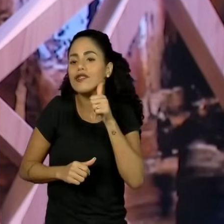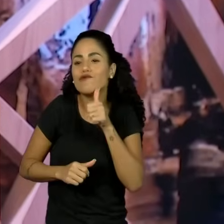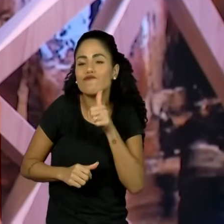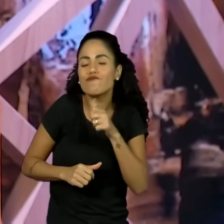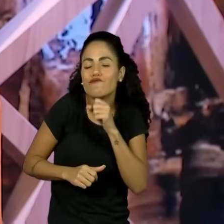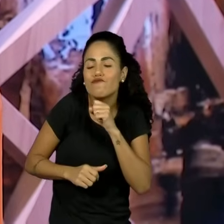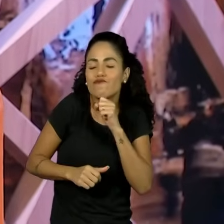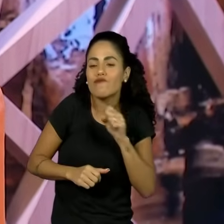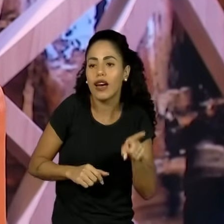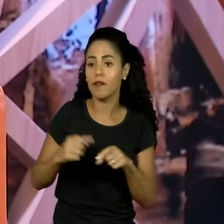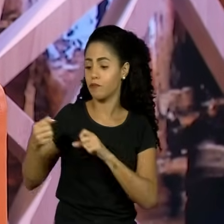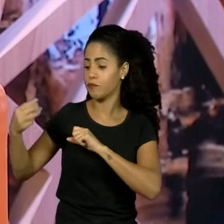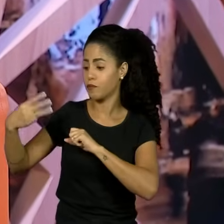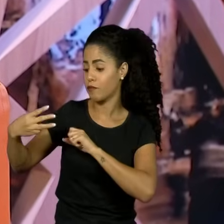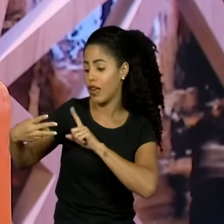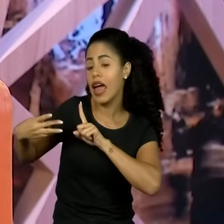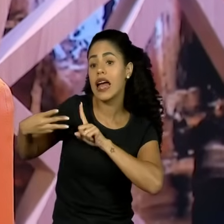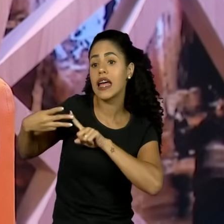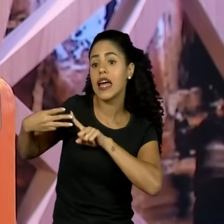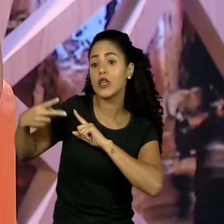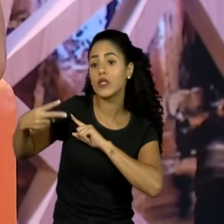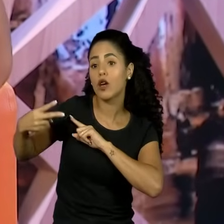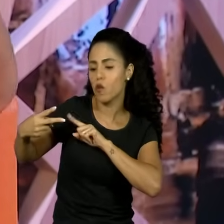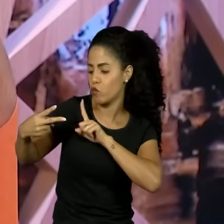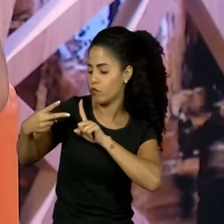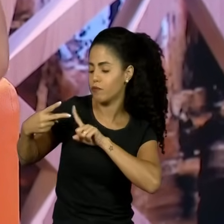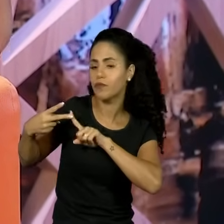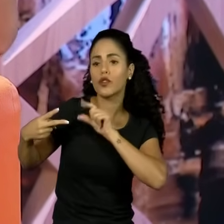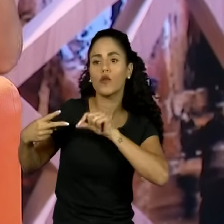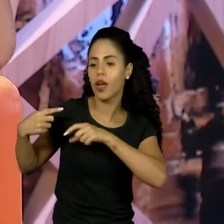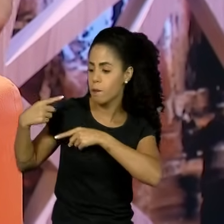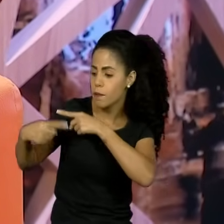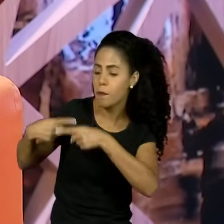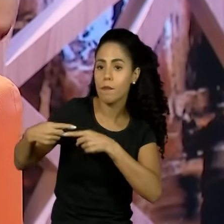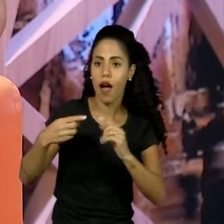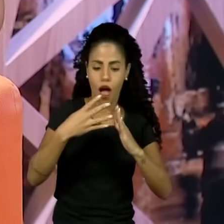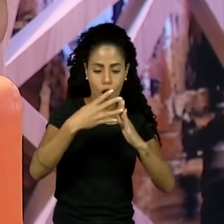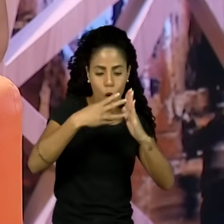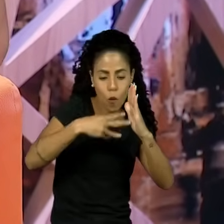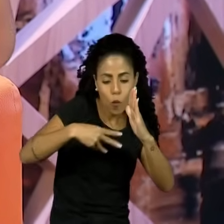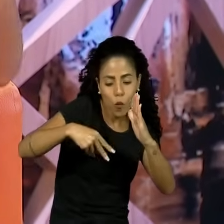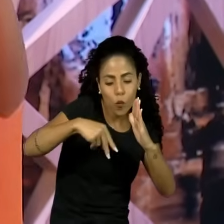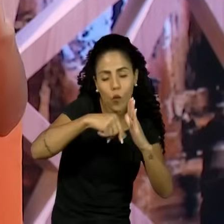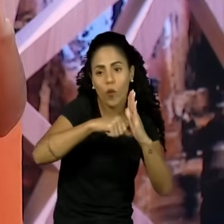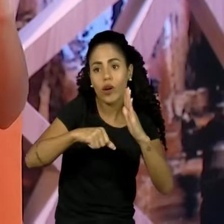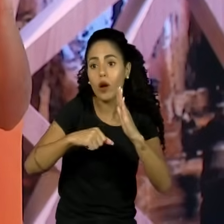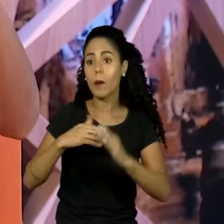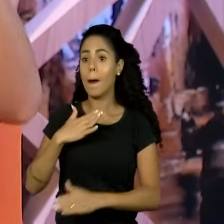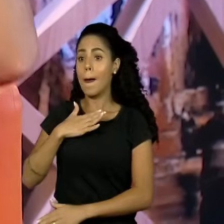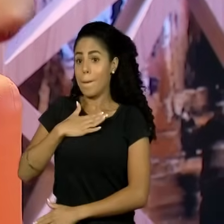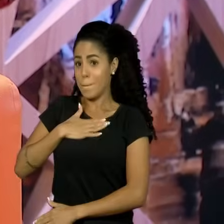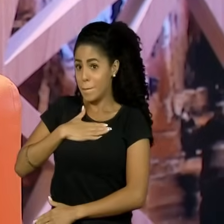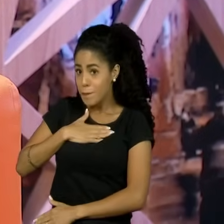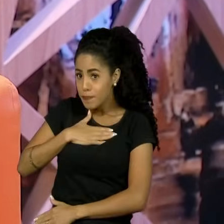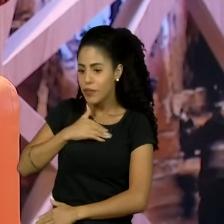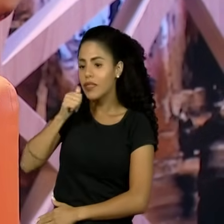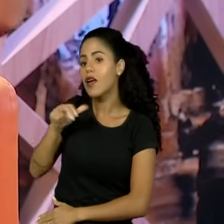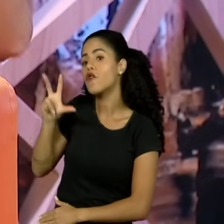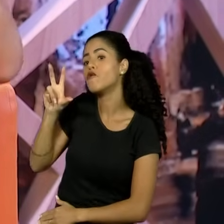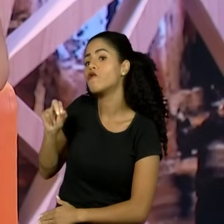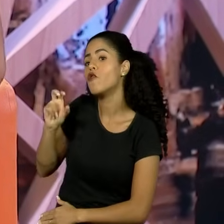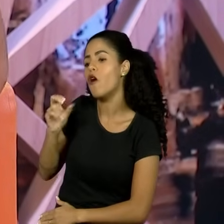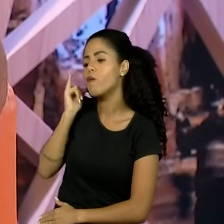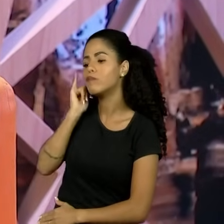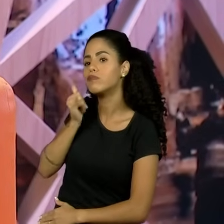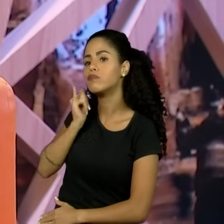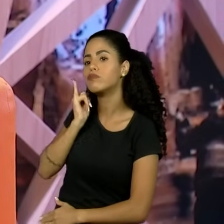O segundo é sobre um quilombo interplanetário. Então, é minha avó narrando uma história de futuro, que